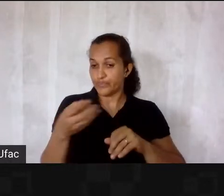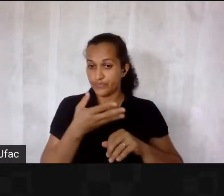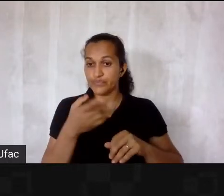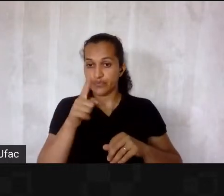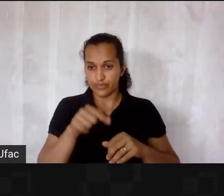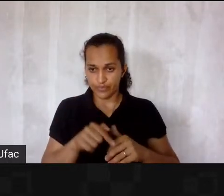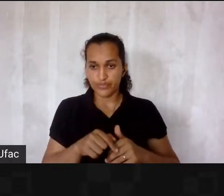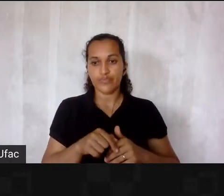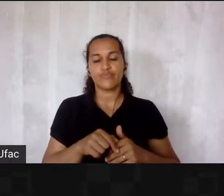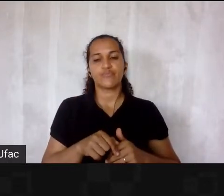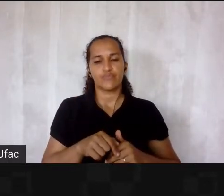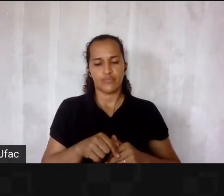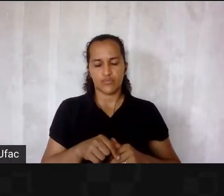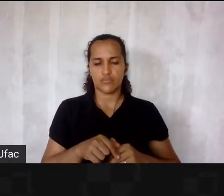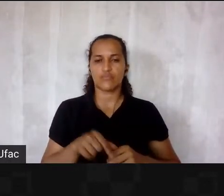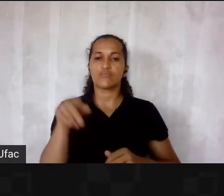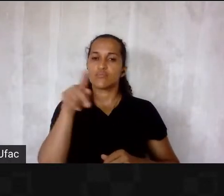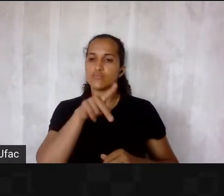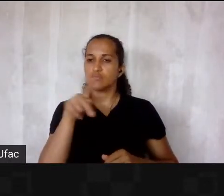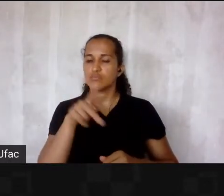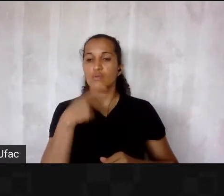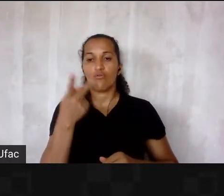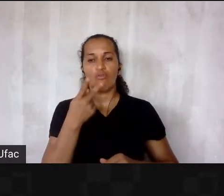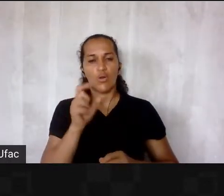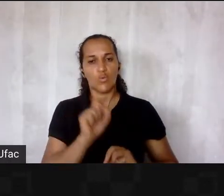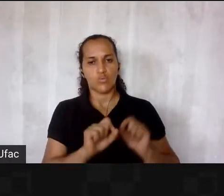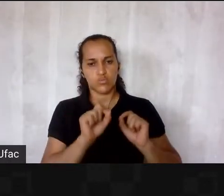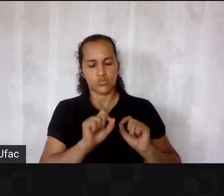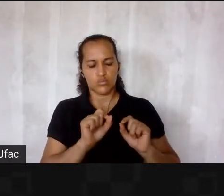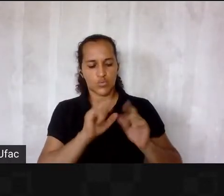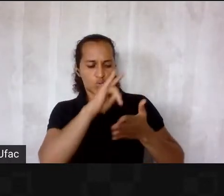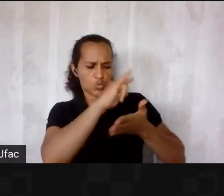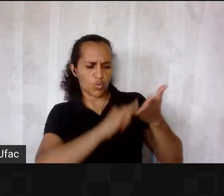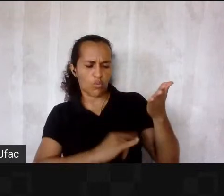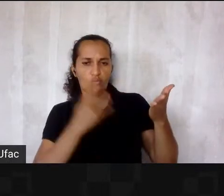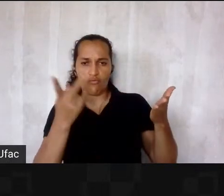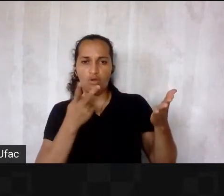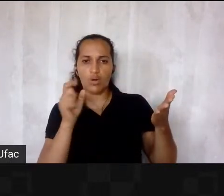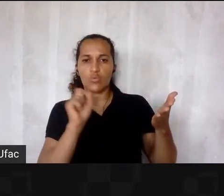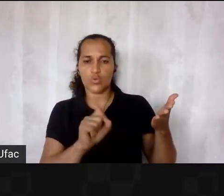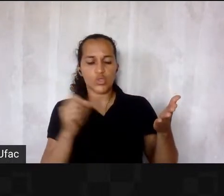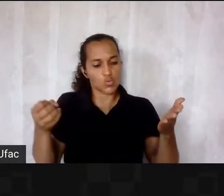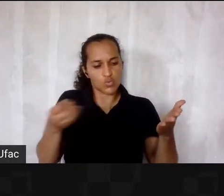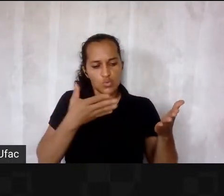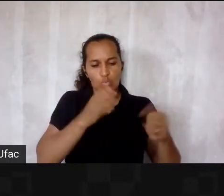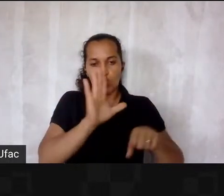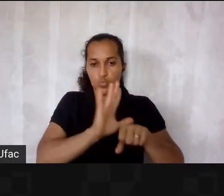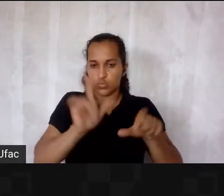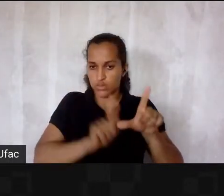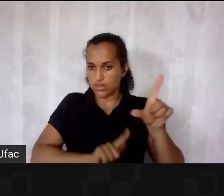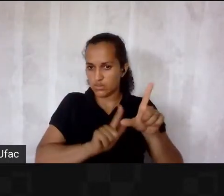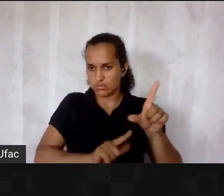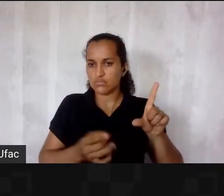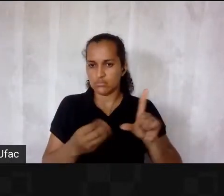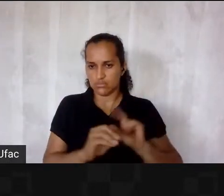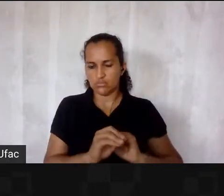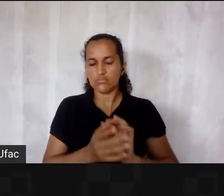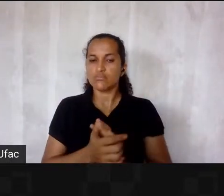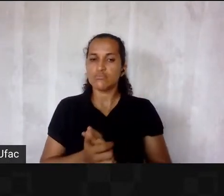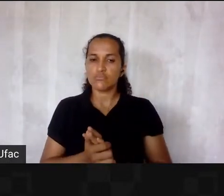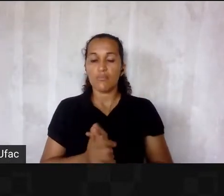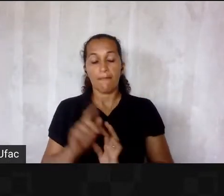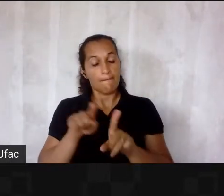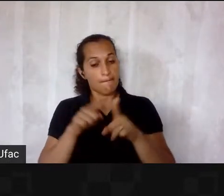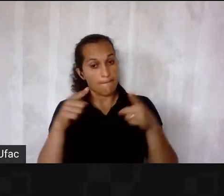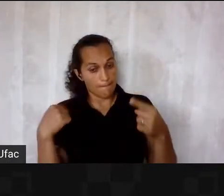Então, os professores falam, os documentos falam um pouco desse novo curso de letras. Mas, como a gente trabalha nessa